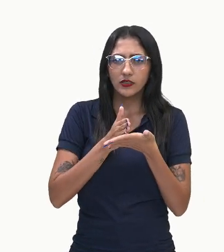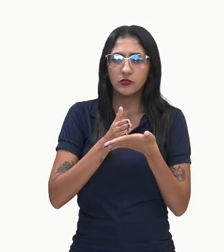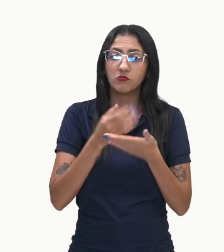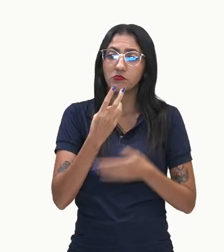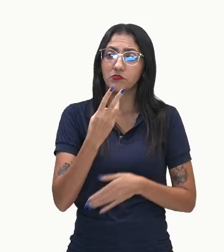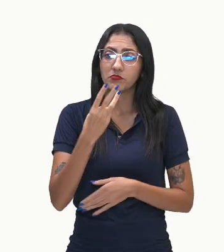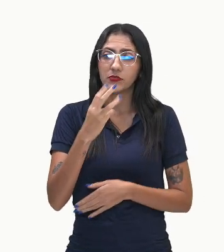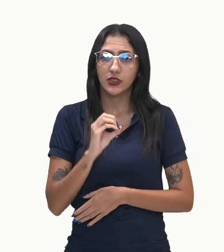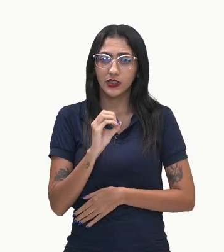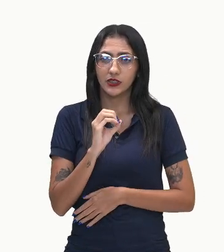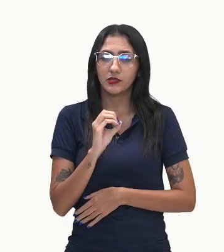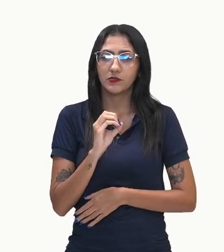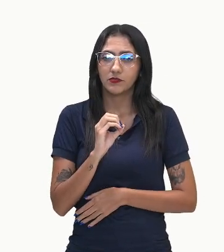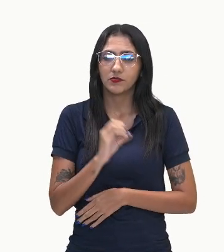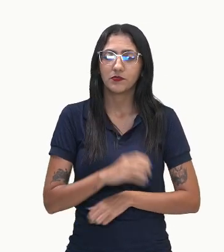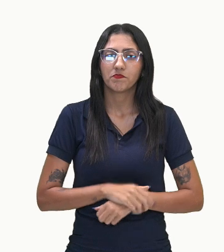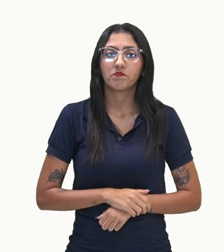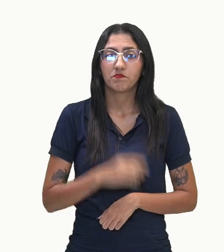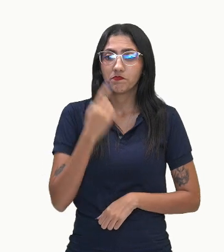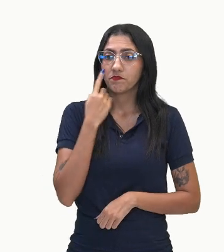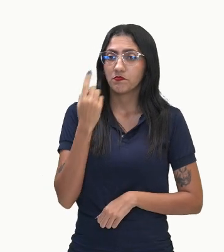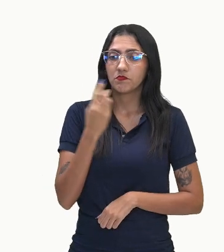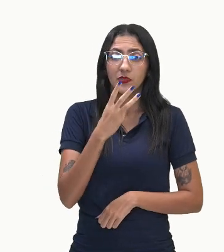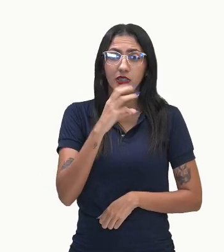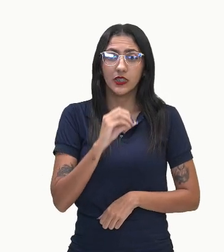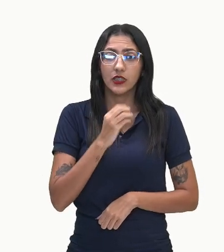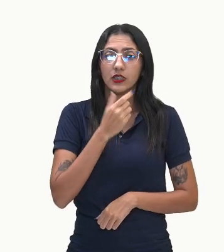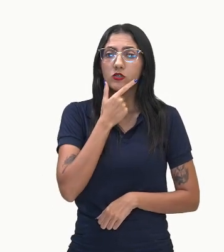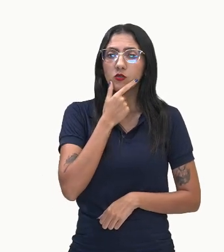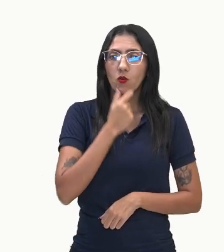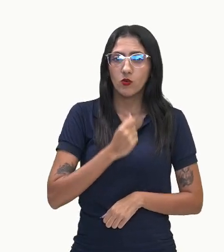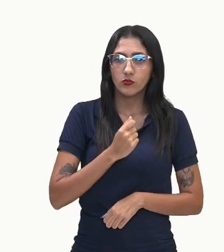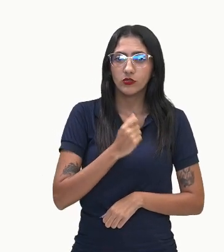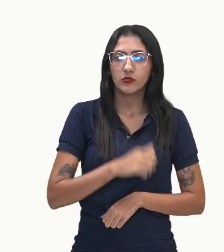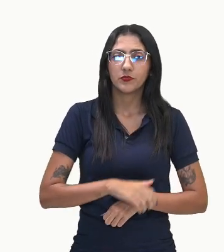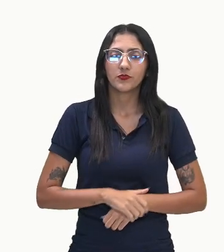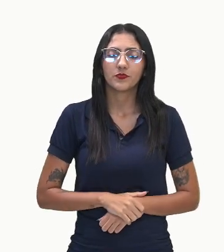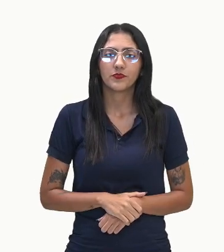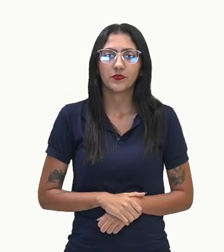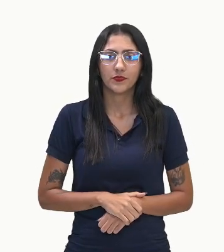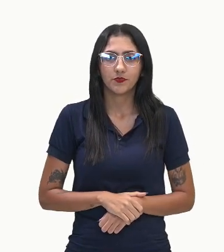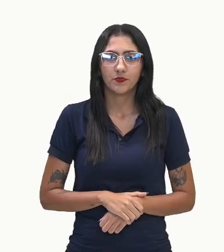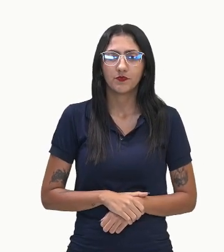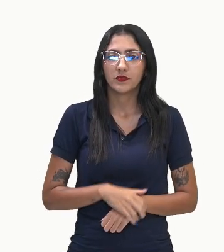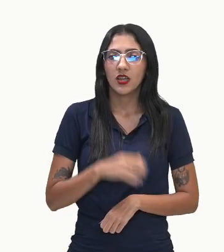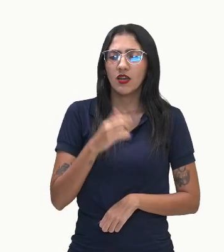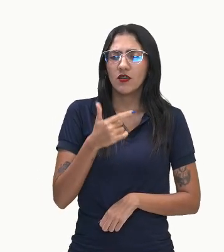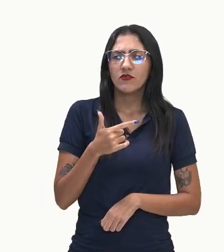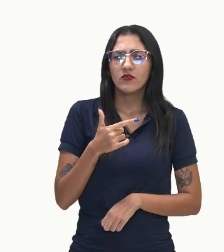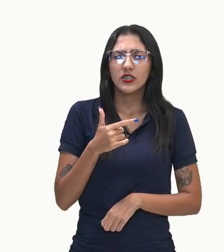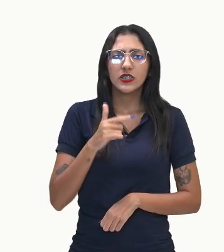30. Então, 30 pessoas são homens. 25%